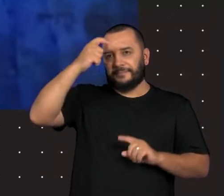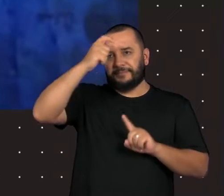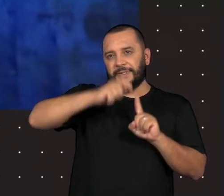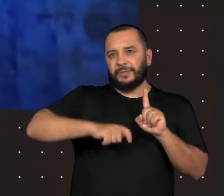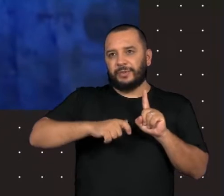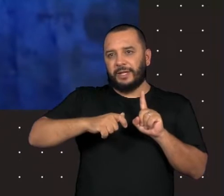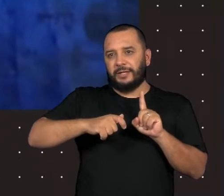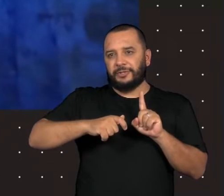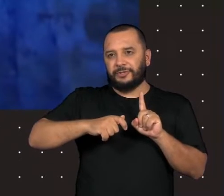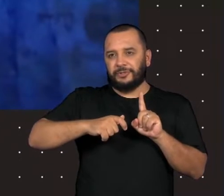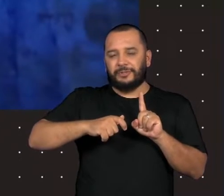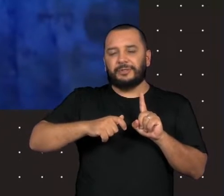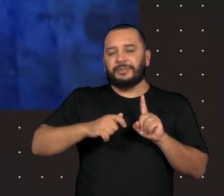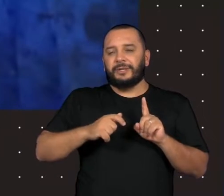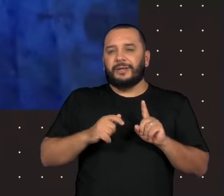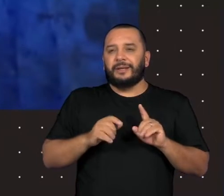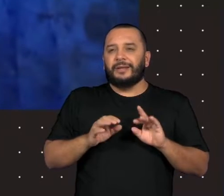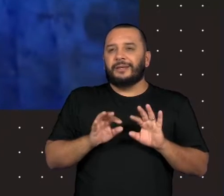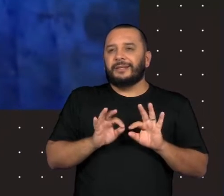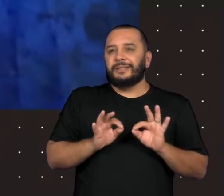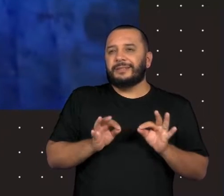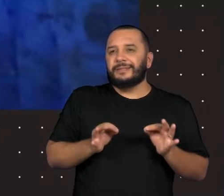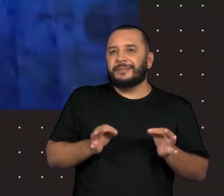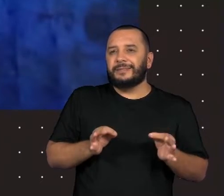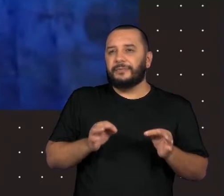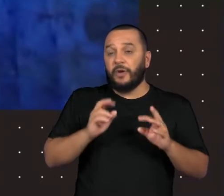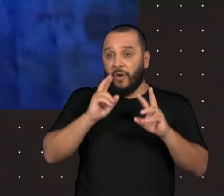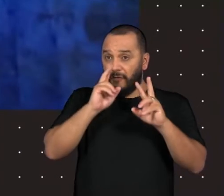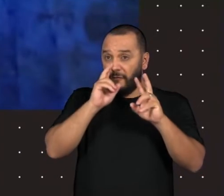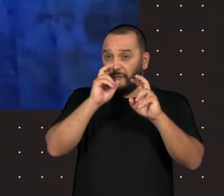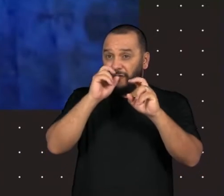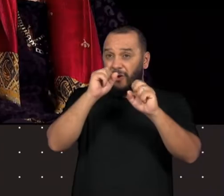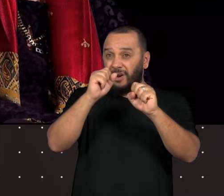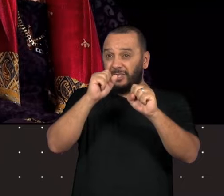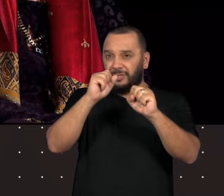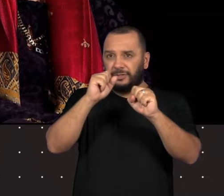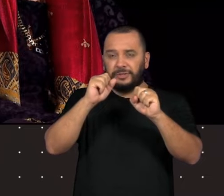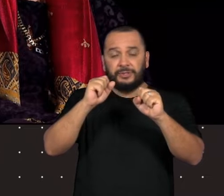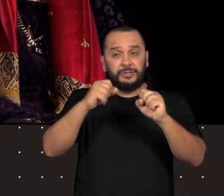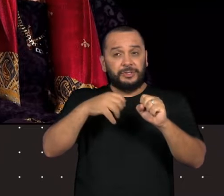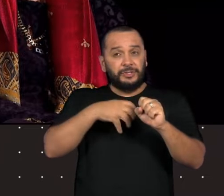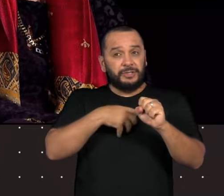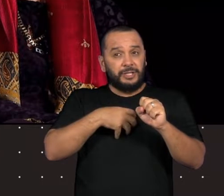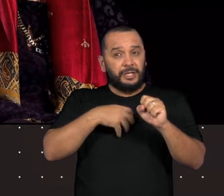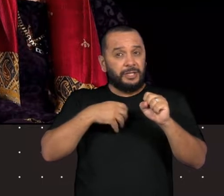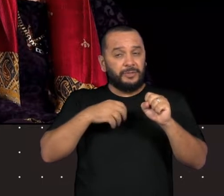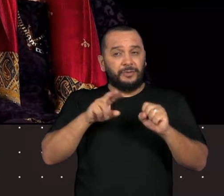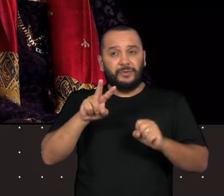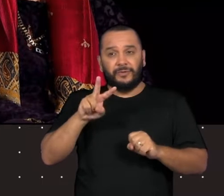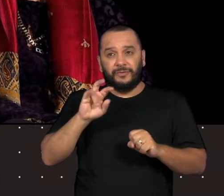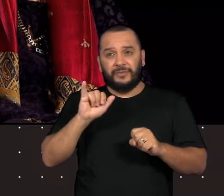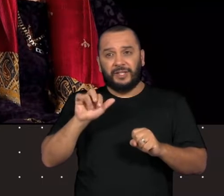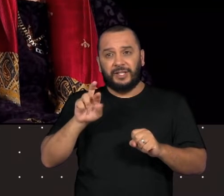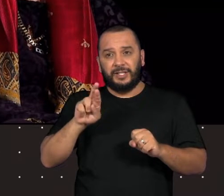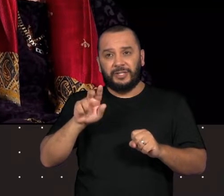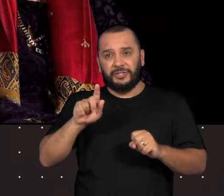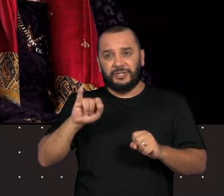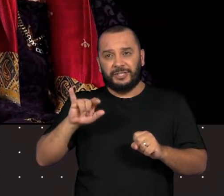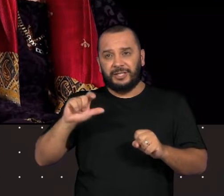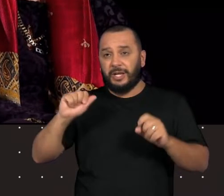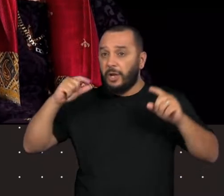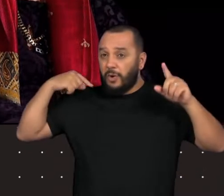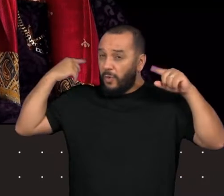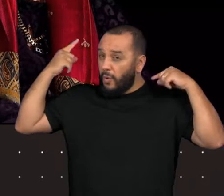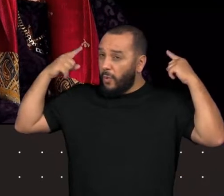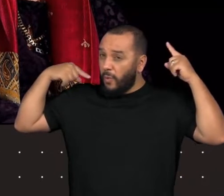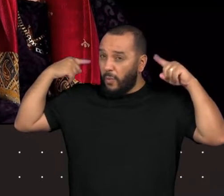forte, permeando a loucura da Virgínia com muita sutileza e extremamente forte.